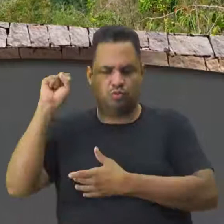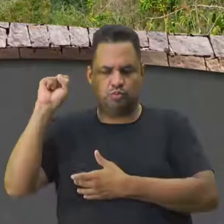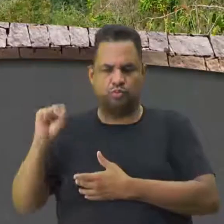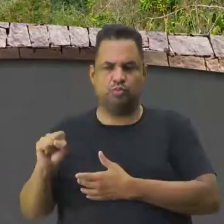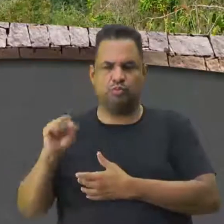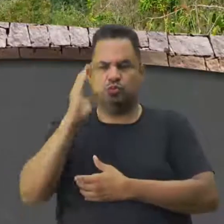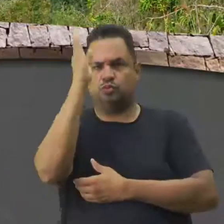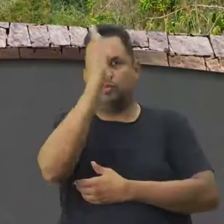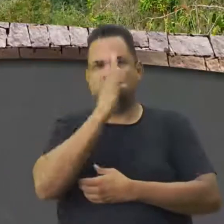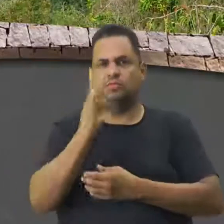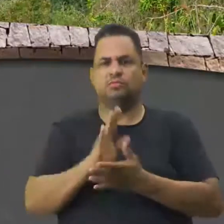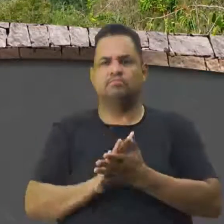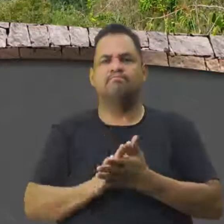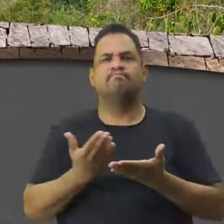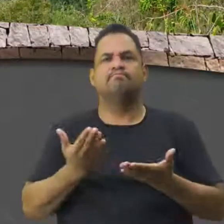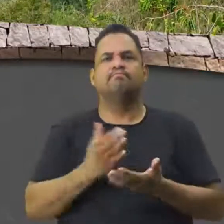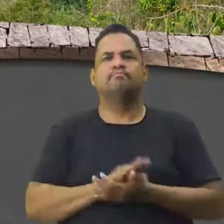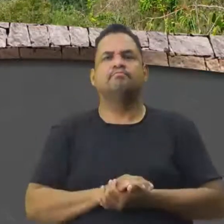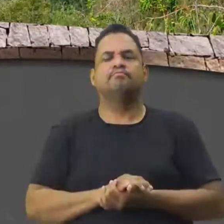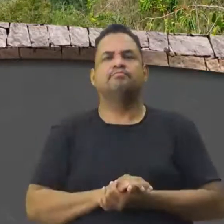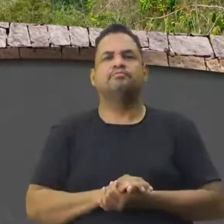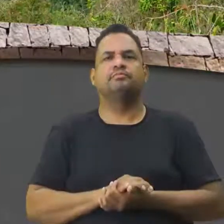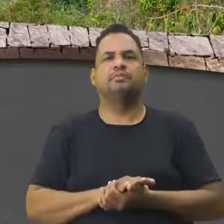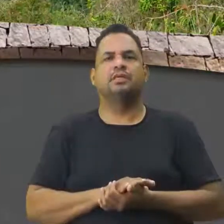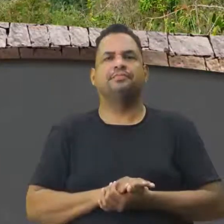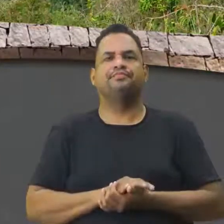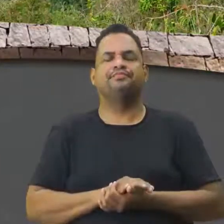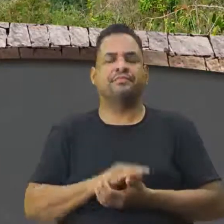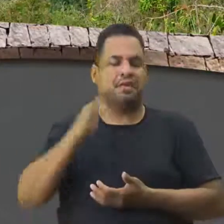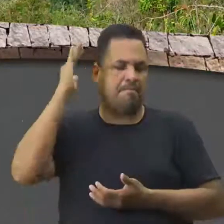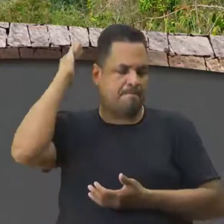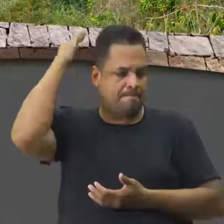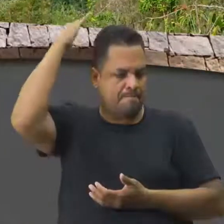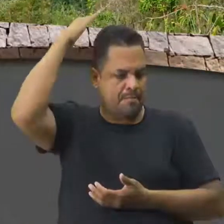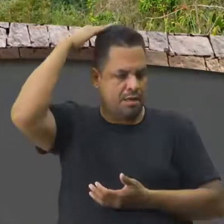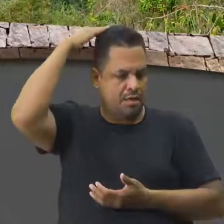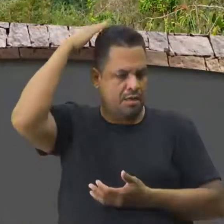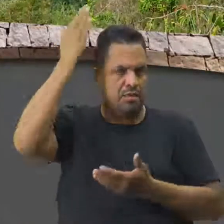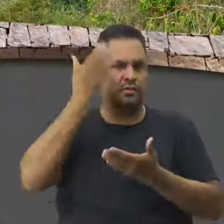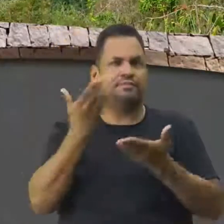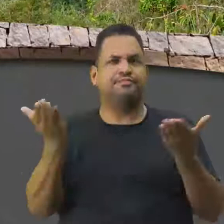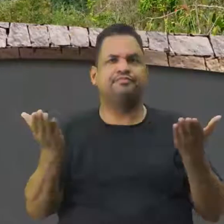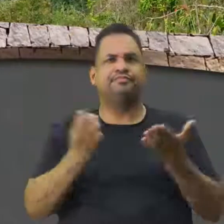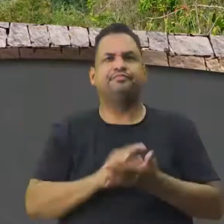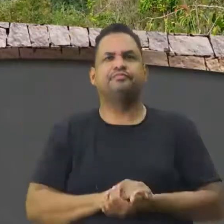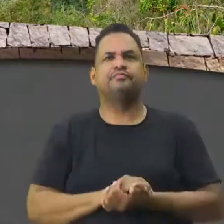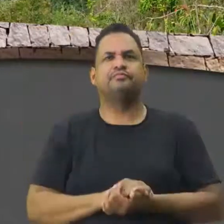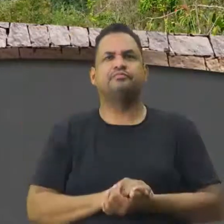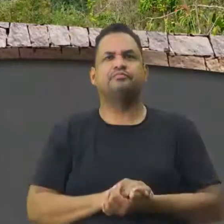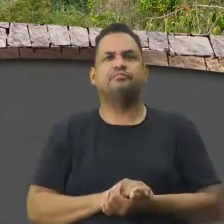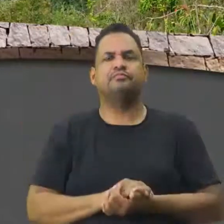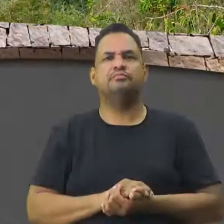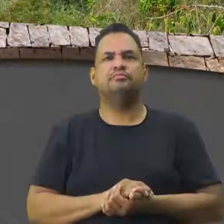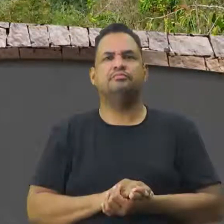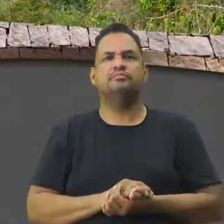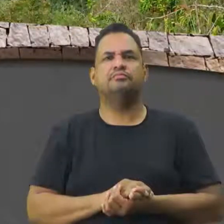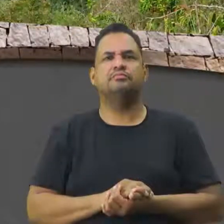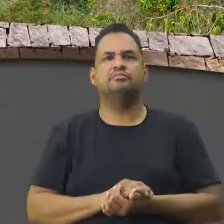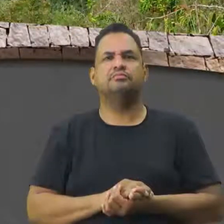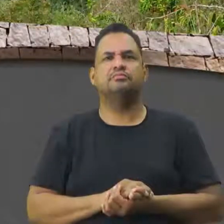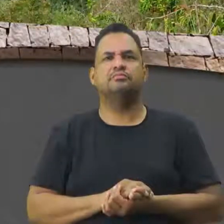principalmente paranaense. Tinha até uma grande empresa chamada, que hoje é o Catu, tá? É chamada